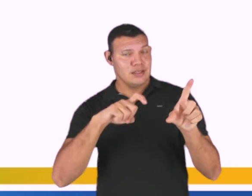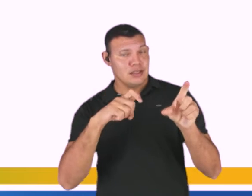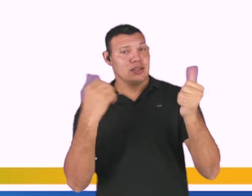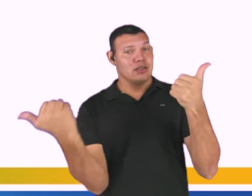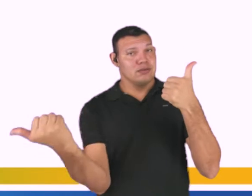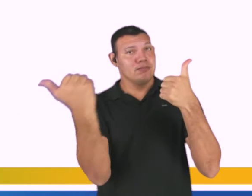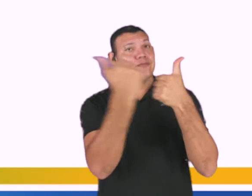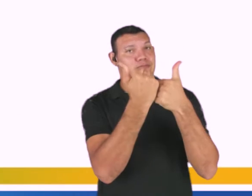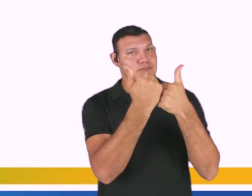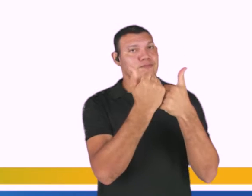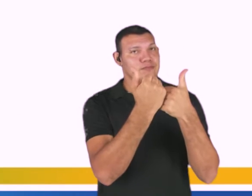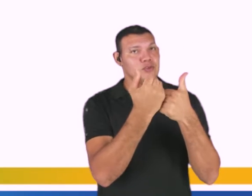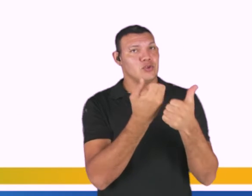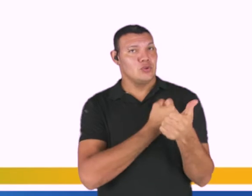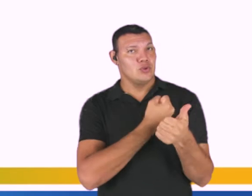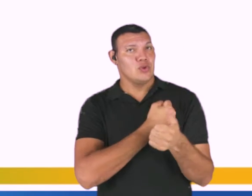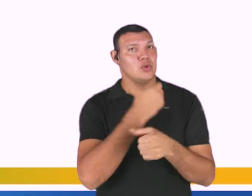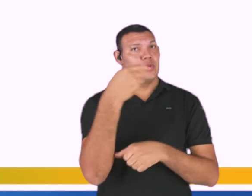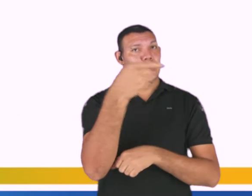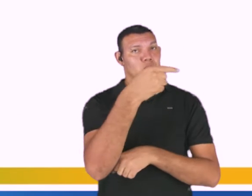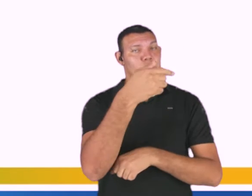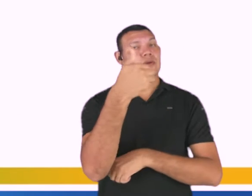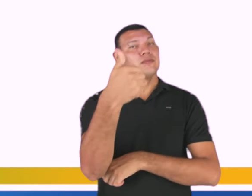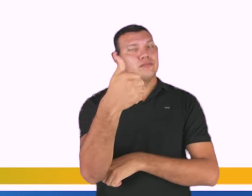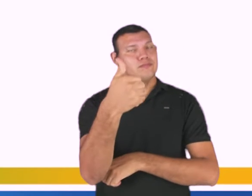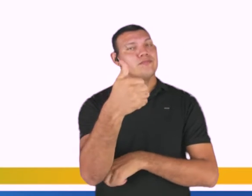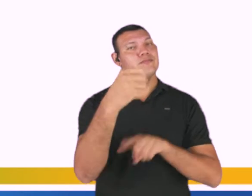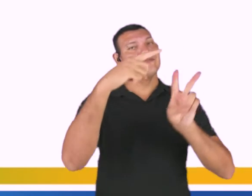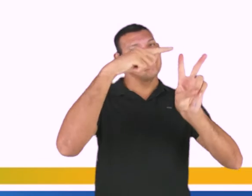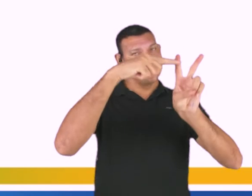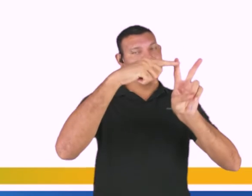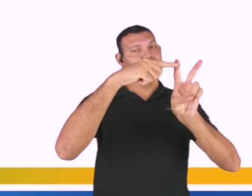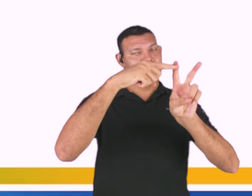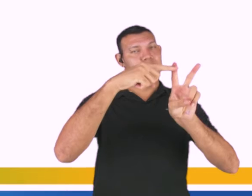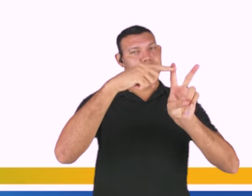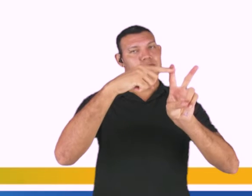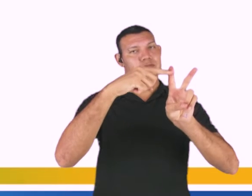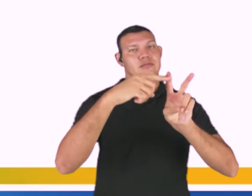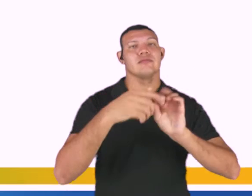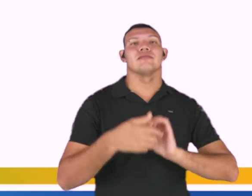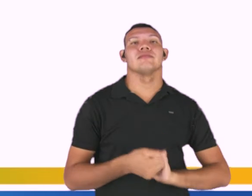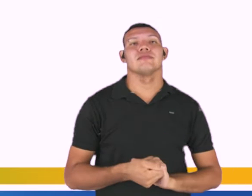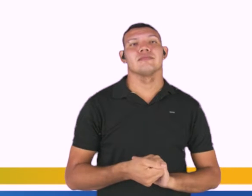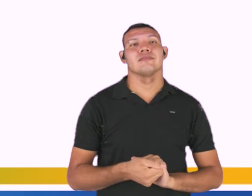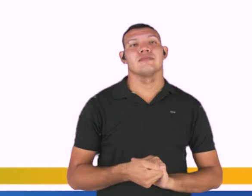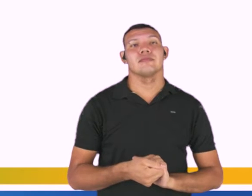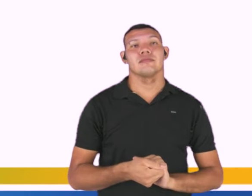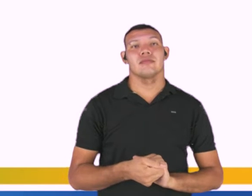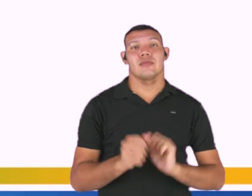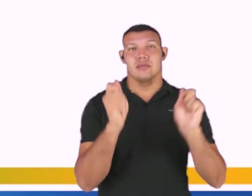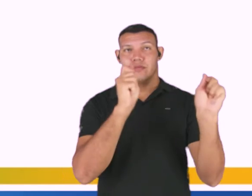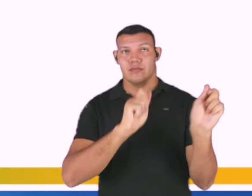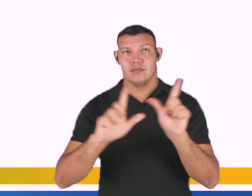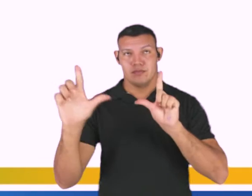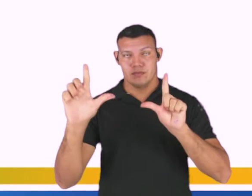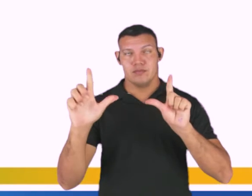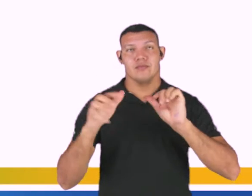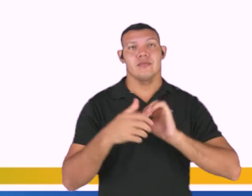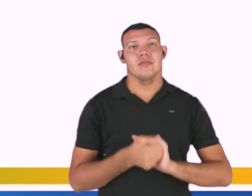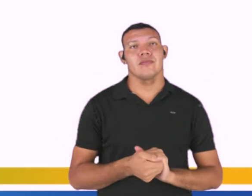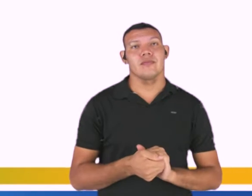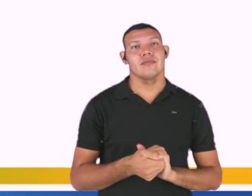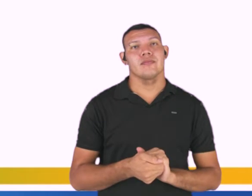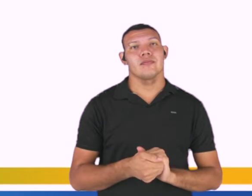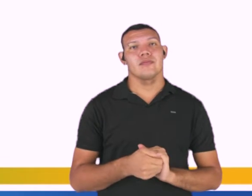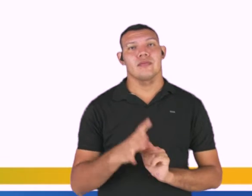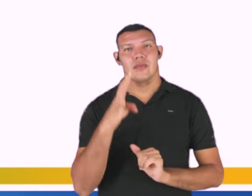substituir pelo valor menos 1, que é uma das raízes dessa equação. Então acompanhe comigo aí na telinha,